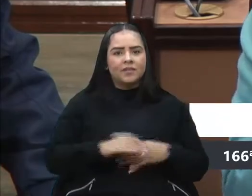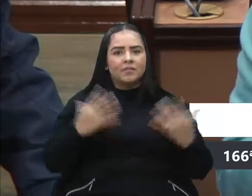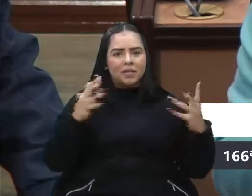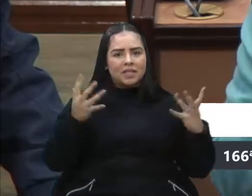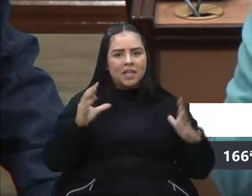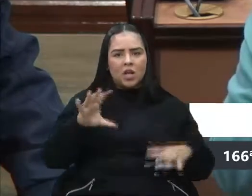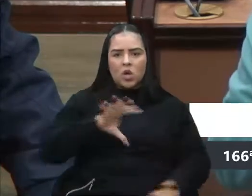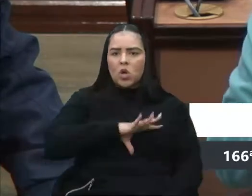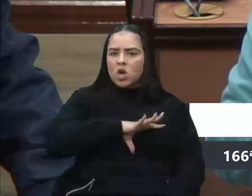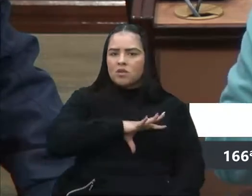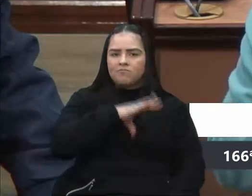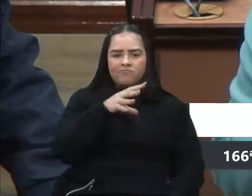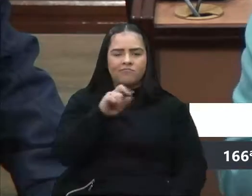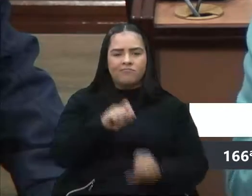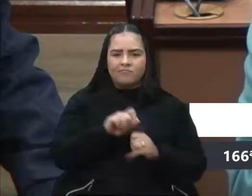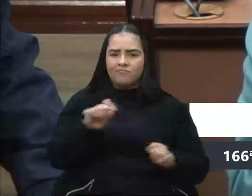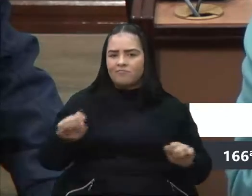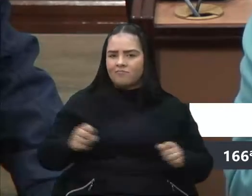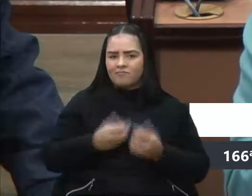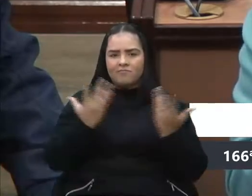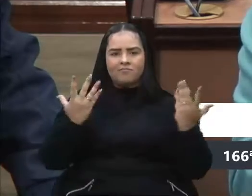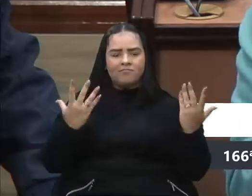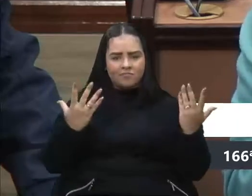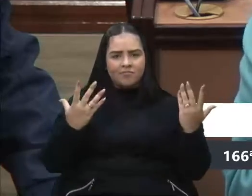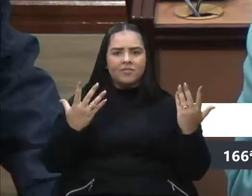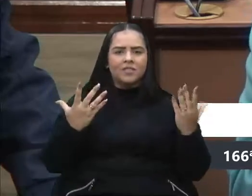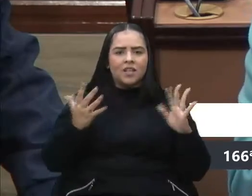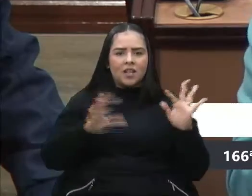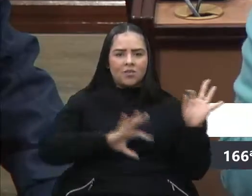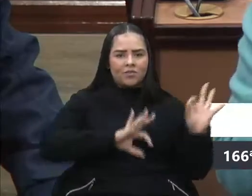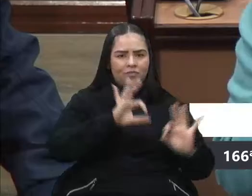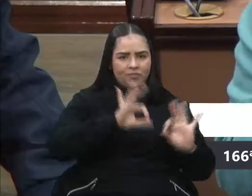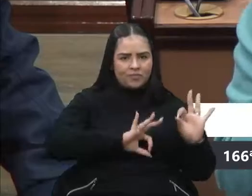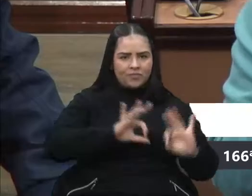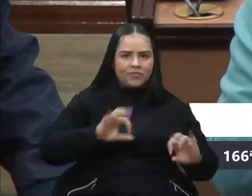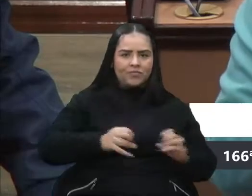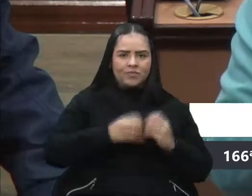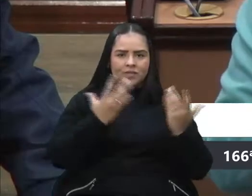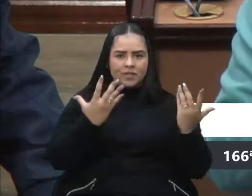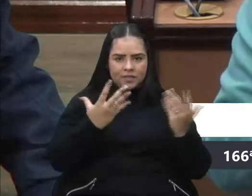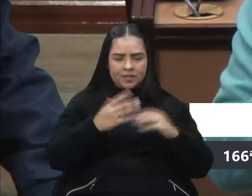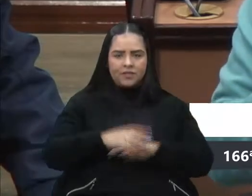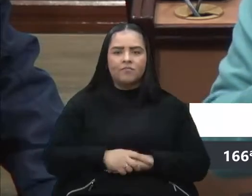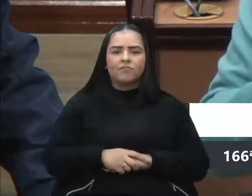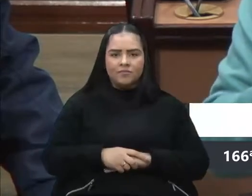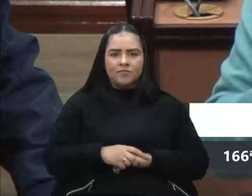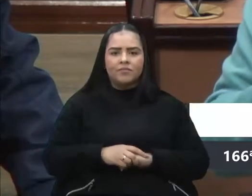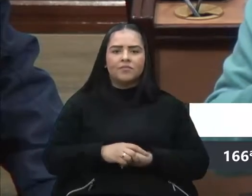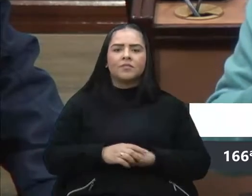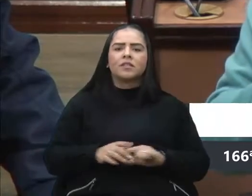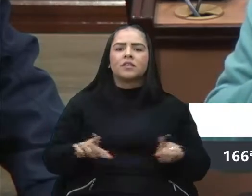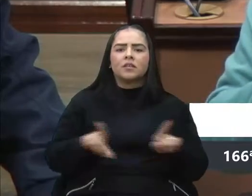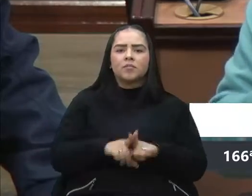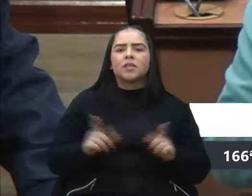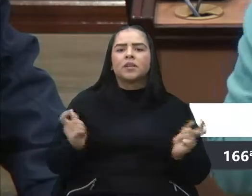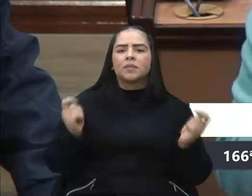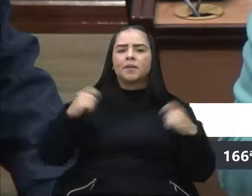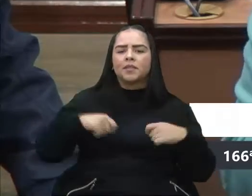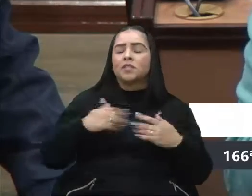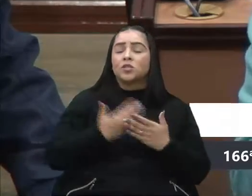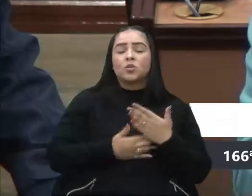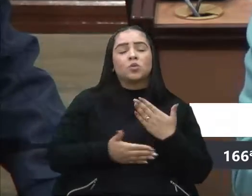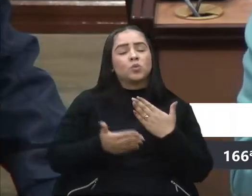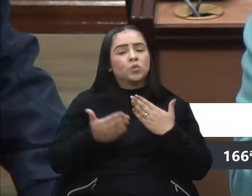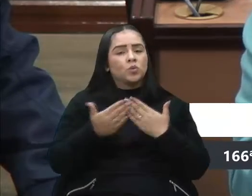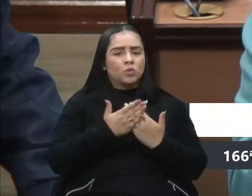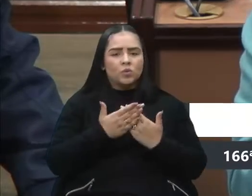coragem de fazer essa festa, pela organização dessa festa, pela competência em todos os sentidos,